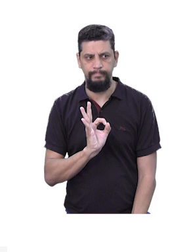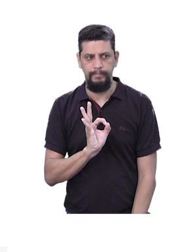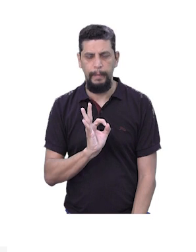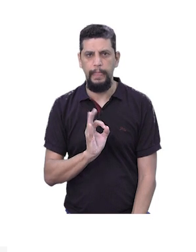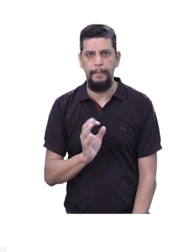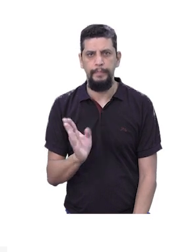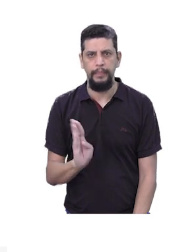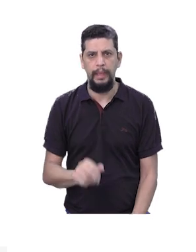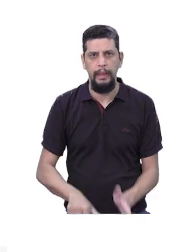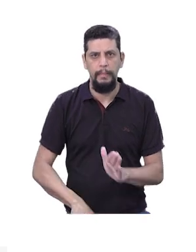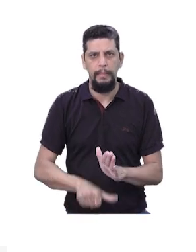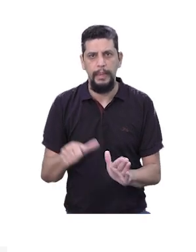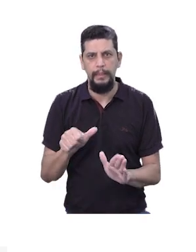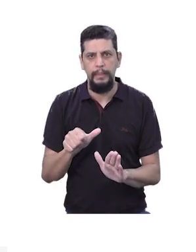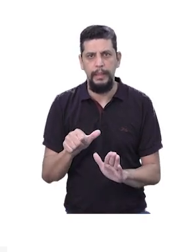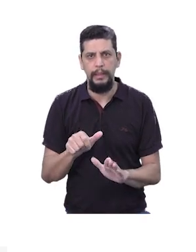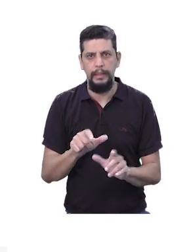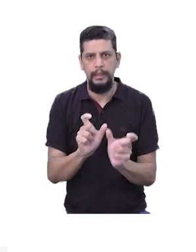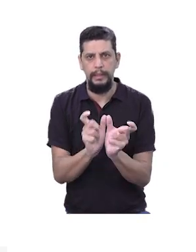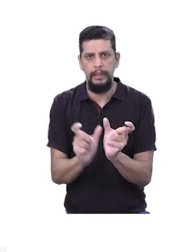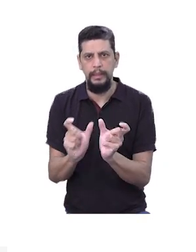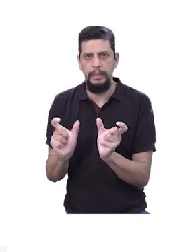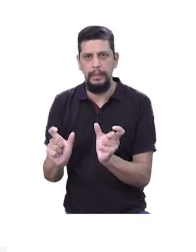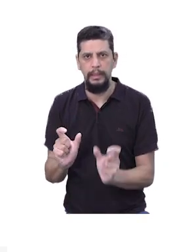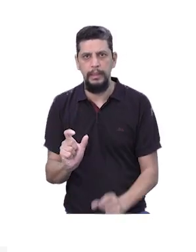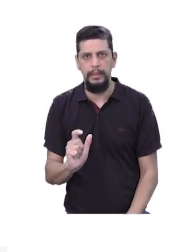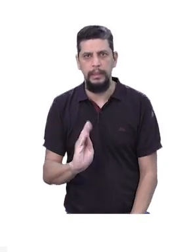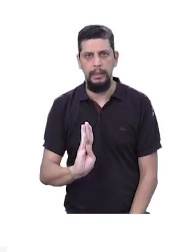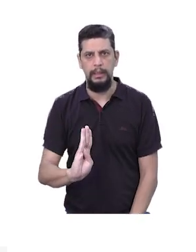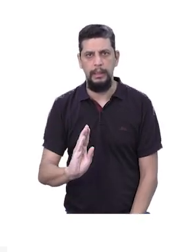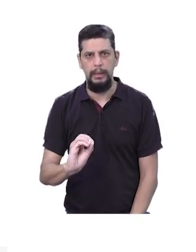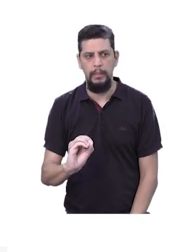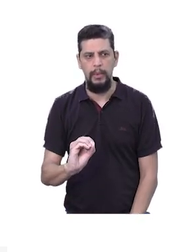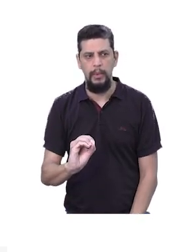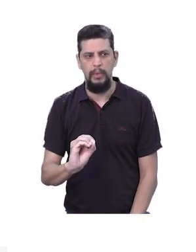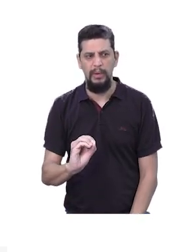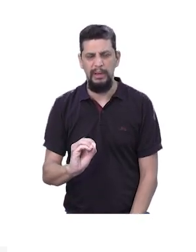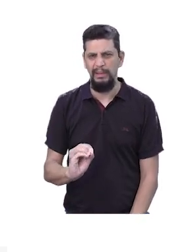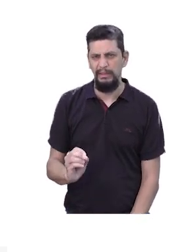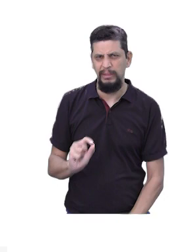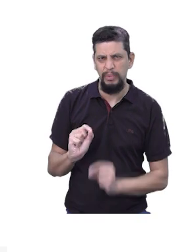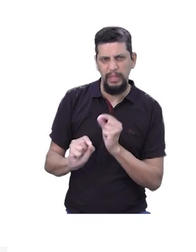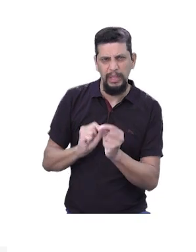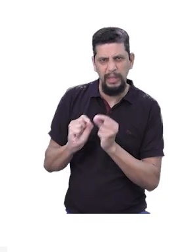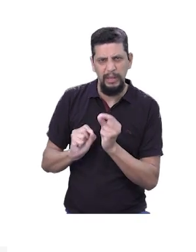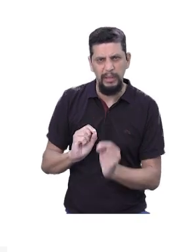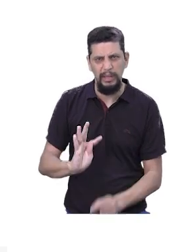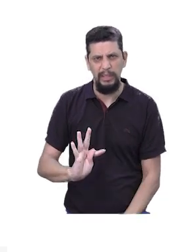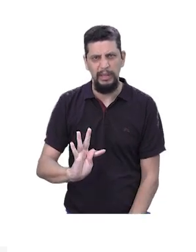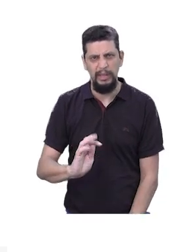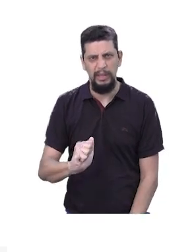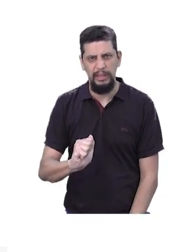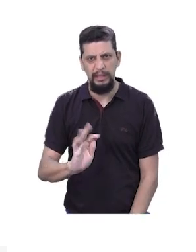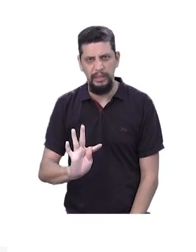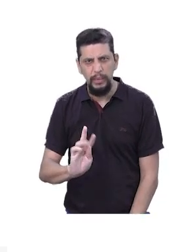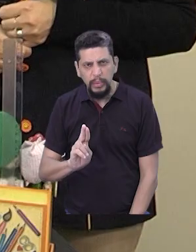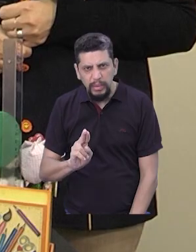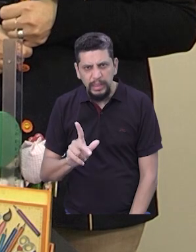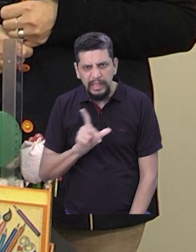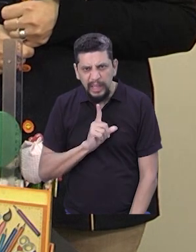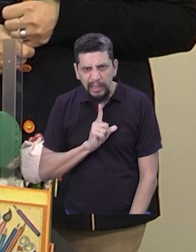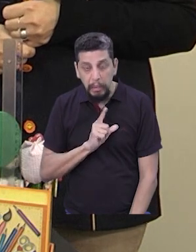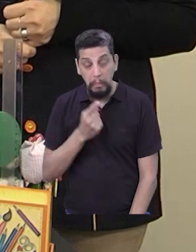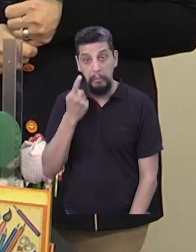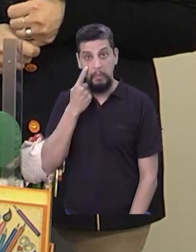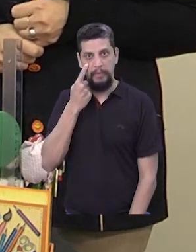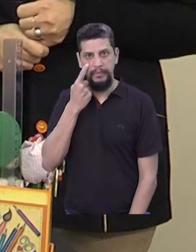a primeira sílaba é bó. E agora, um tatu. O que será que tem a ver um tatu? Será que ele tem um tatu de